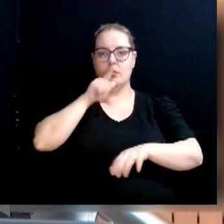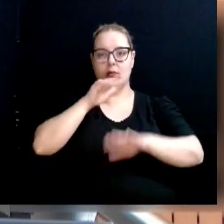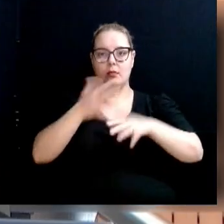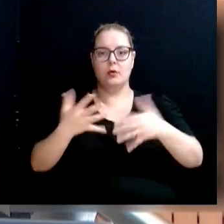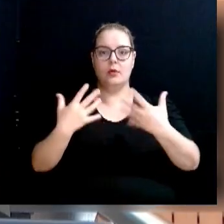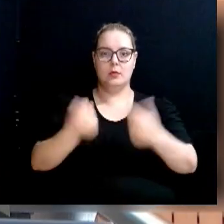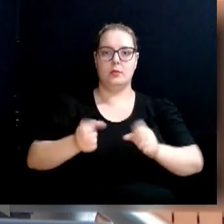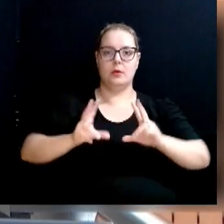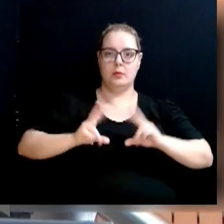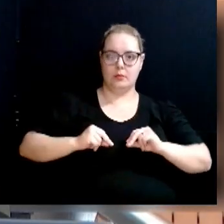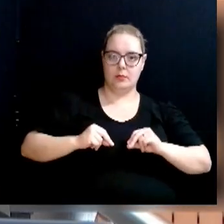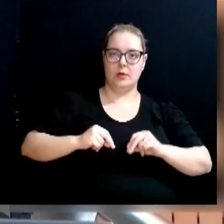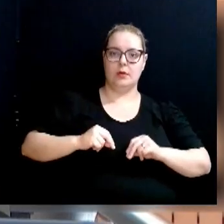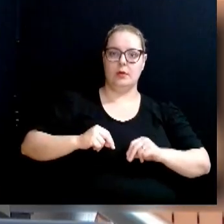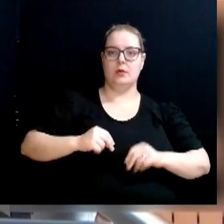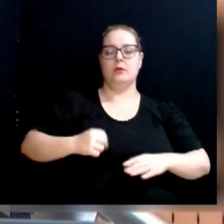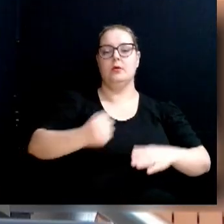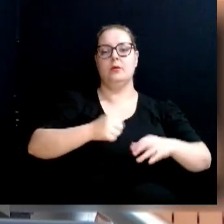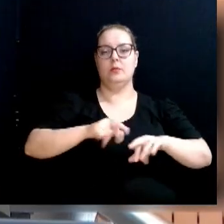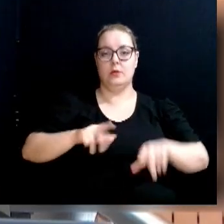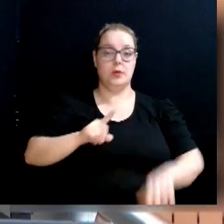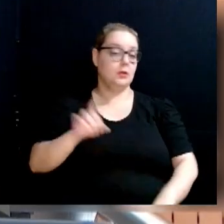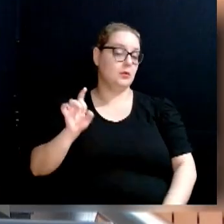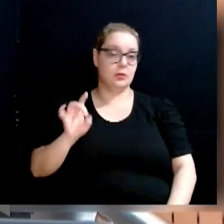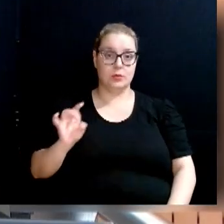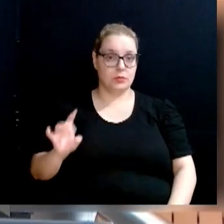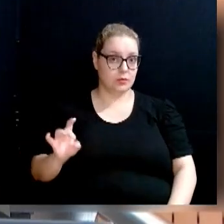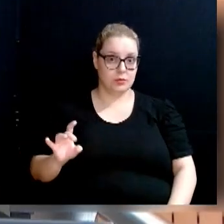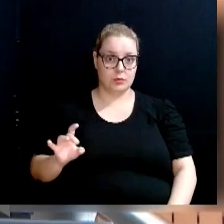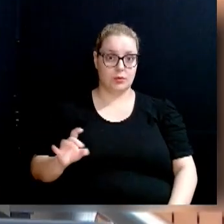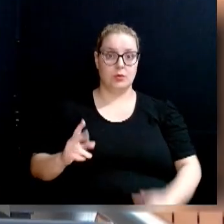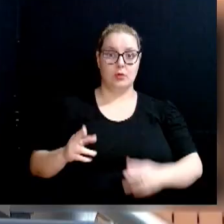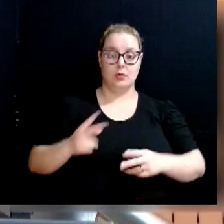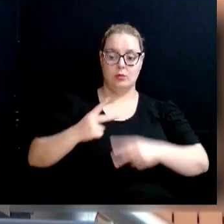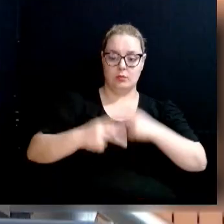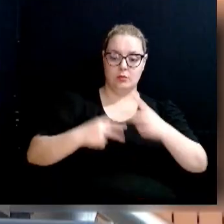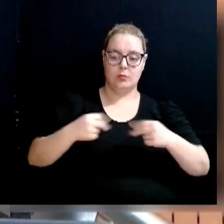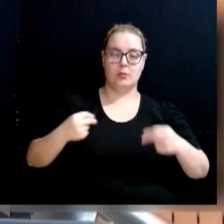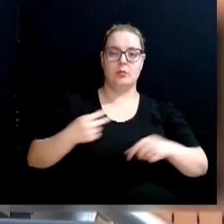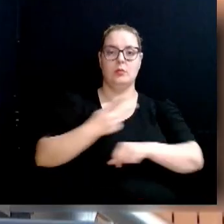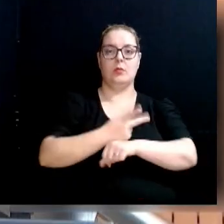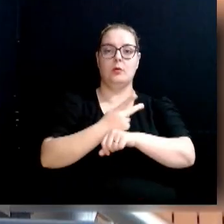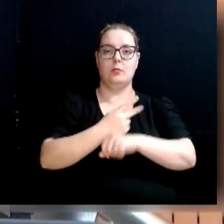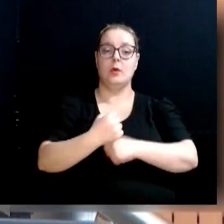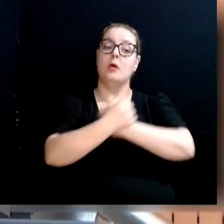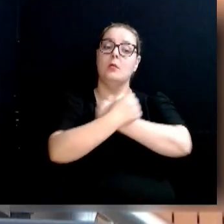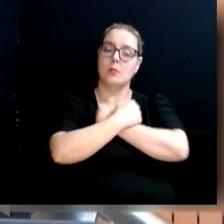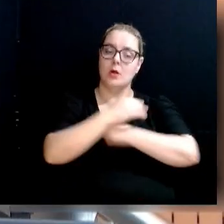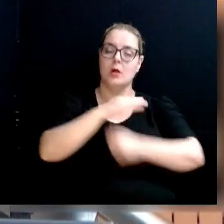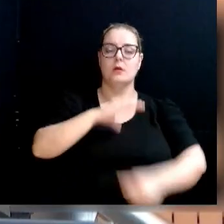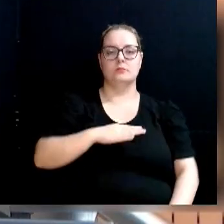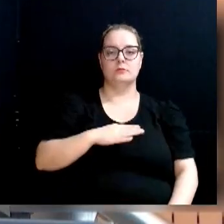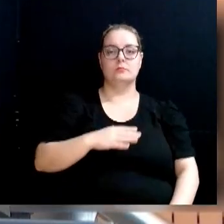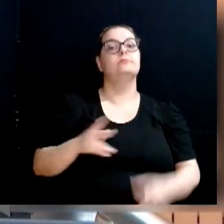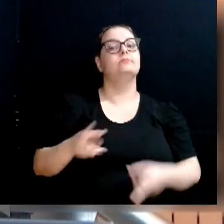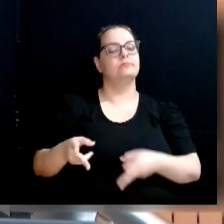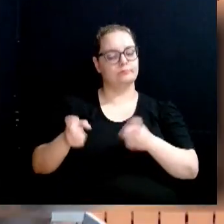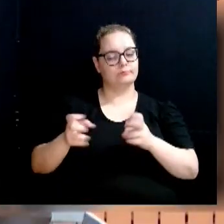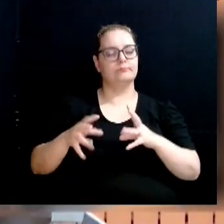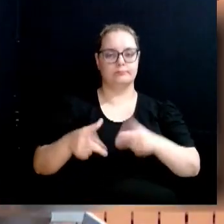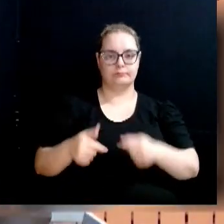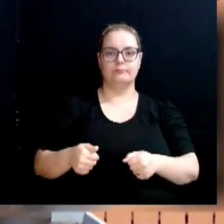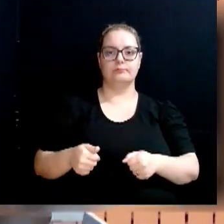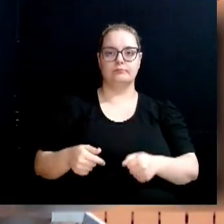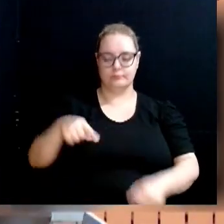gastronômico. Recebam não apenas como um prêmio, mas como um abraço de uma cidade que reconhece tudo aquilo que vocês